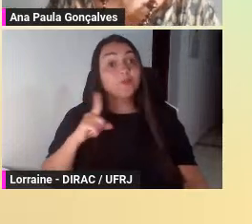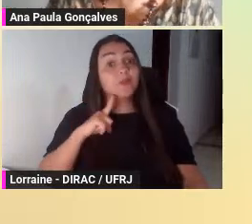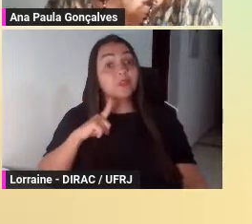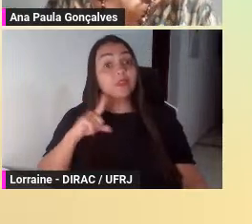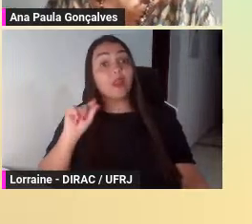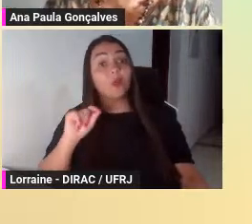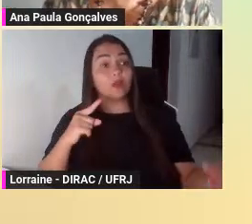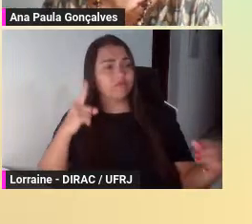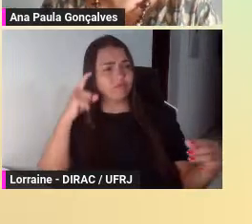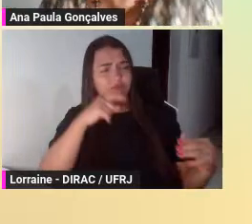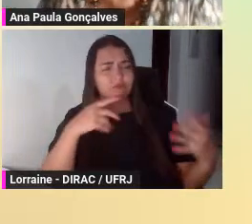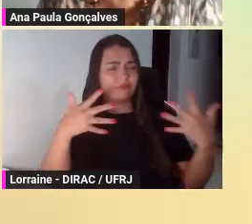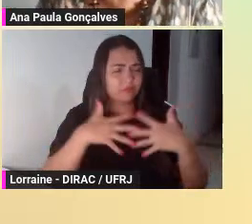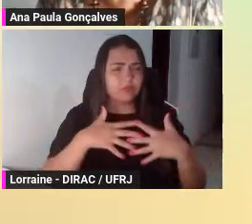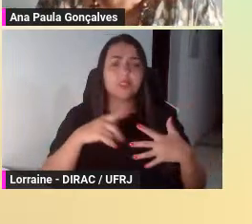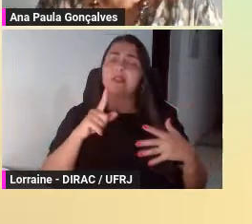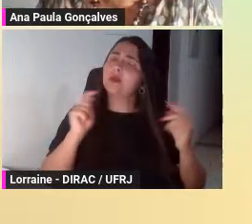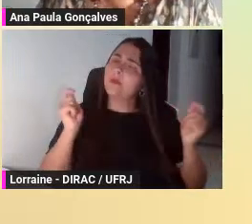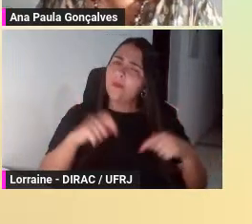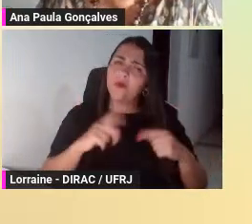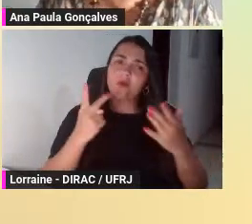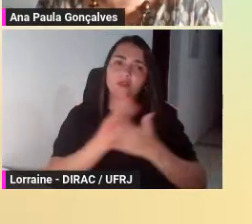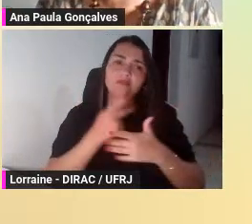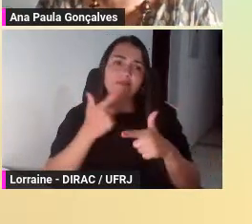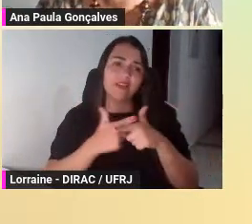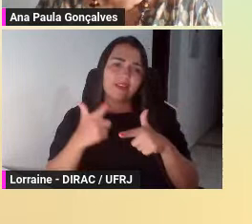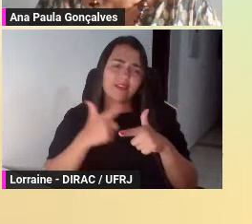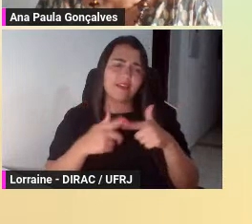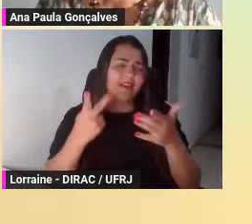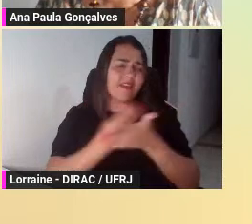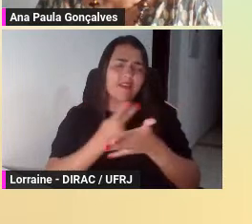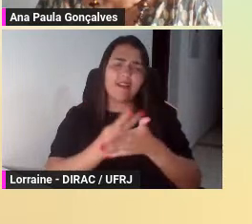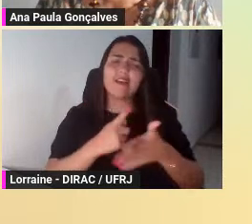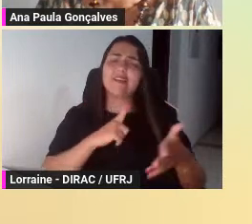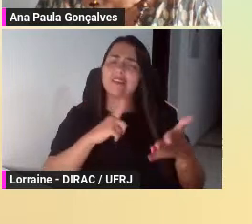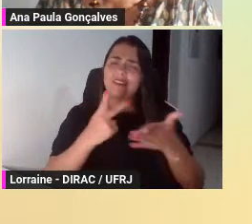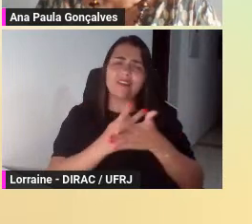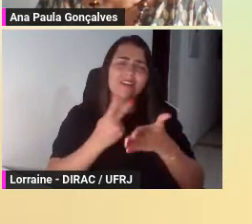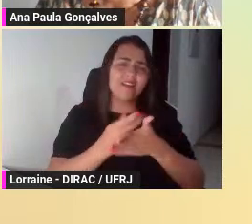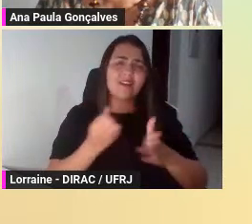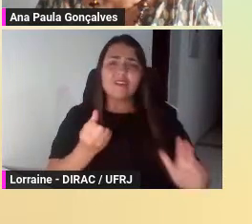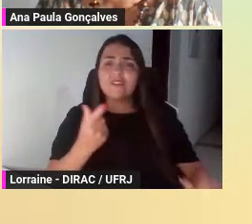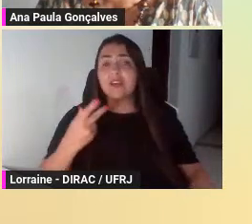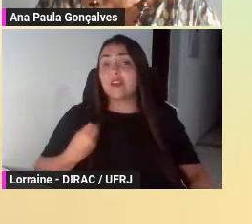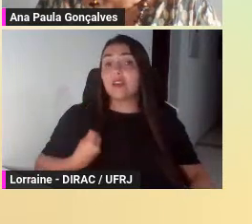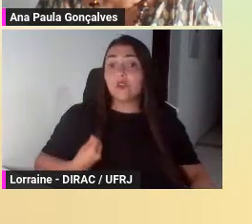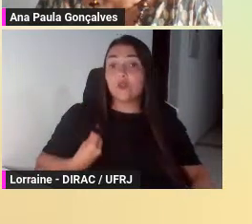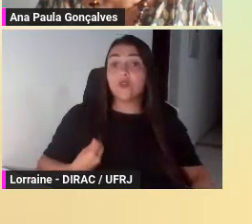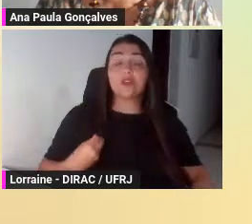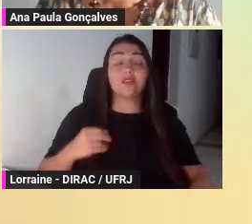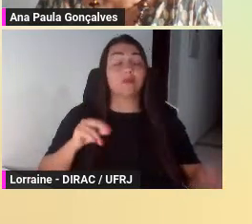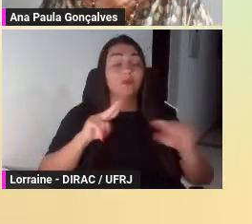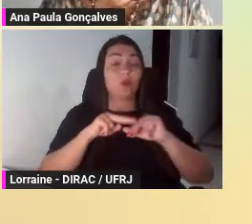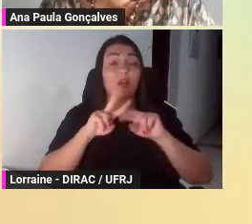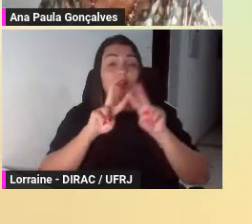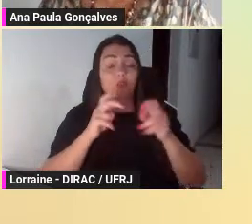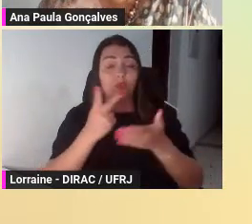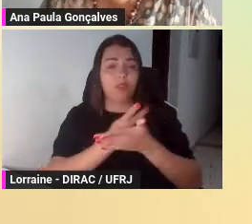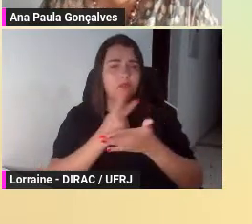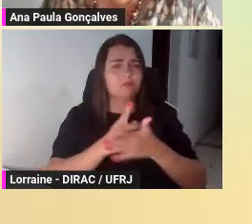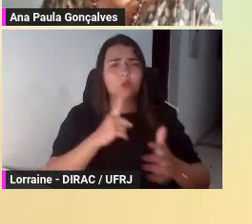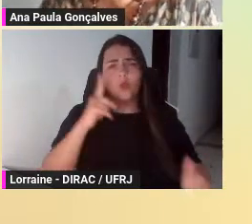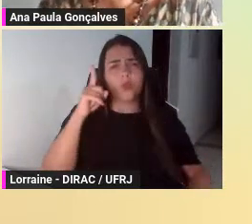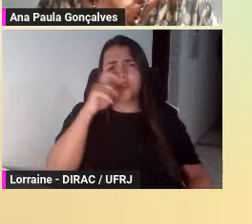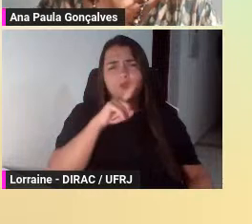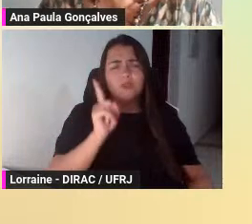errar, porque vamos errar muito, muito mesmo. E conviver com essa questão do erro não é difícil. É só a gente entender o